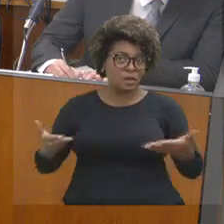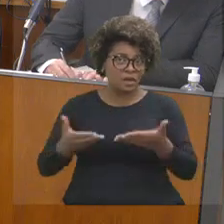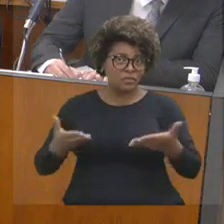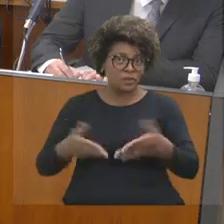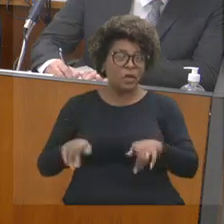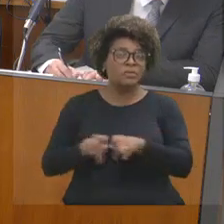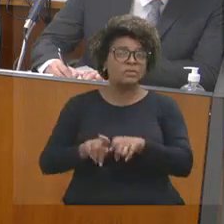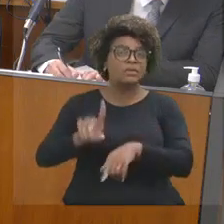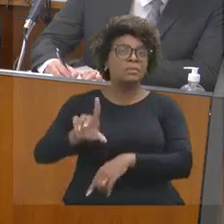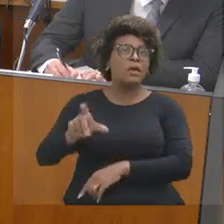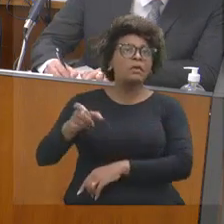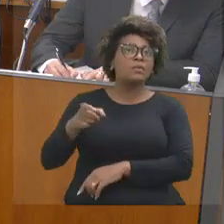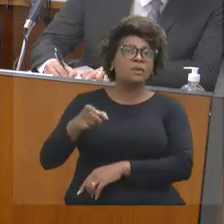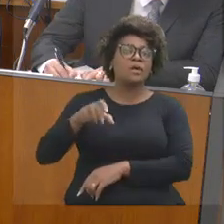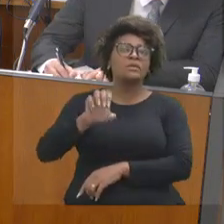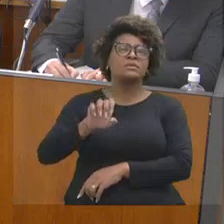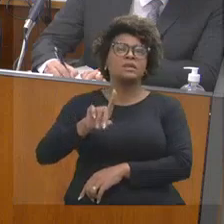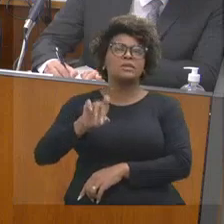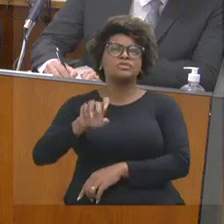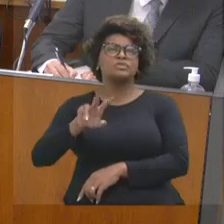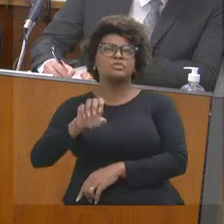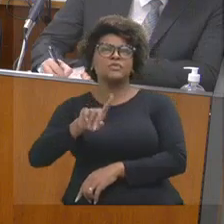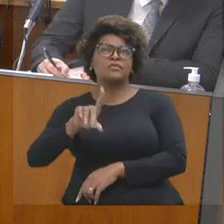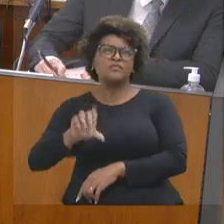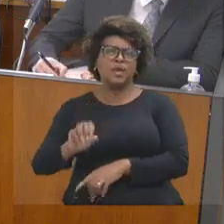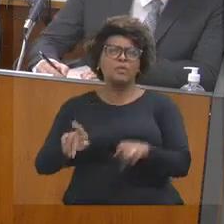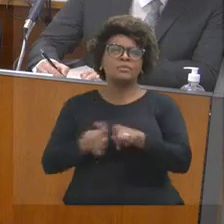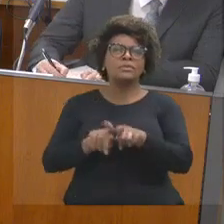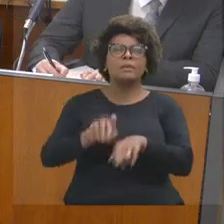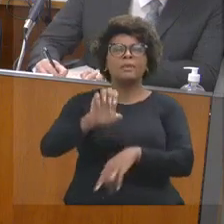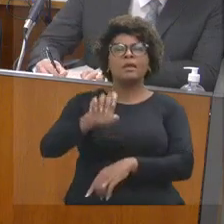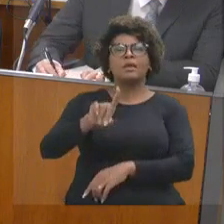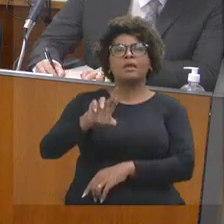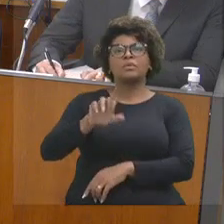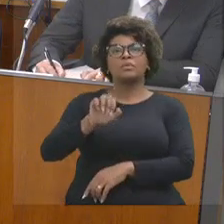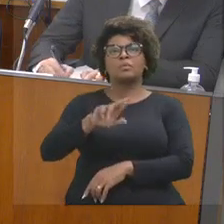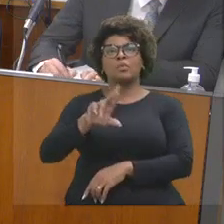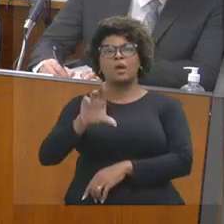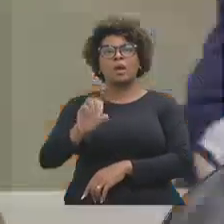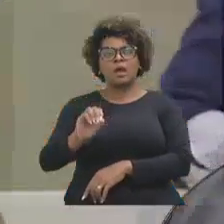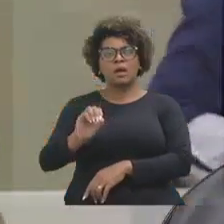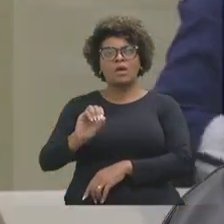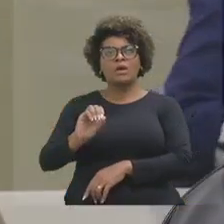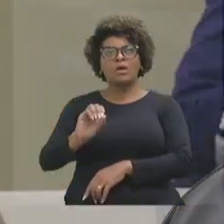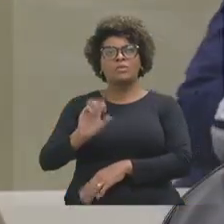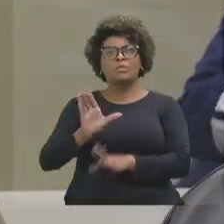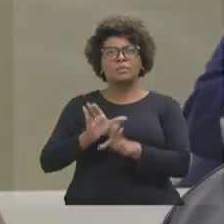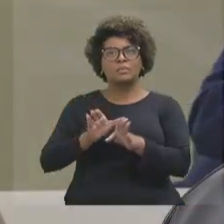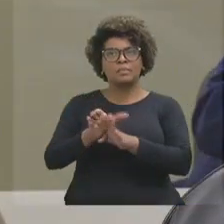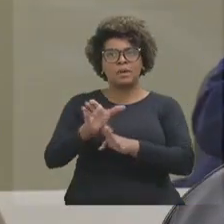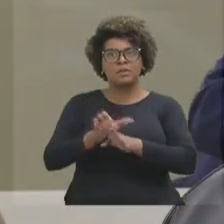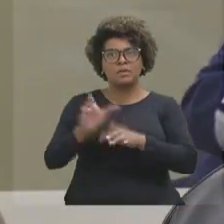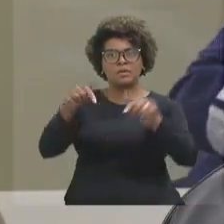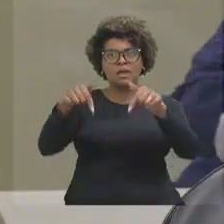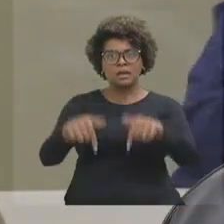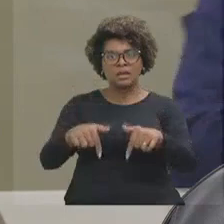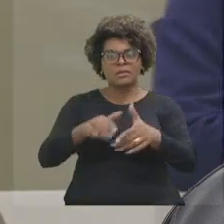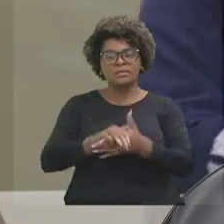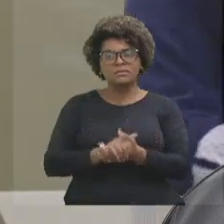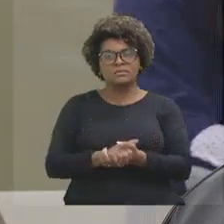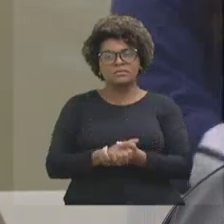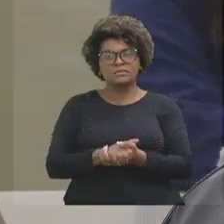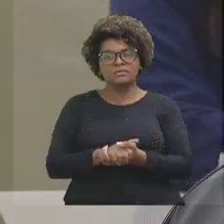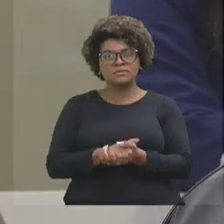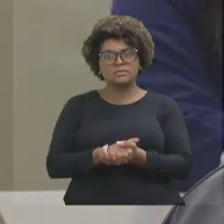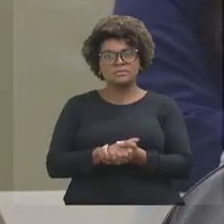o Edivaldo e o Eduardo Para poderem também nos orientarem aqui nessa